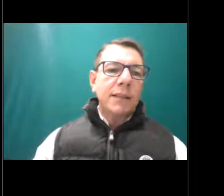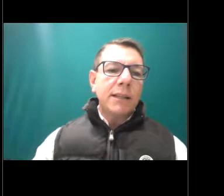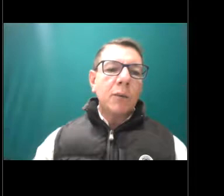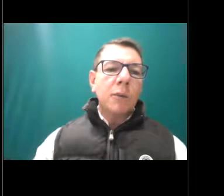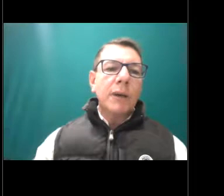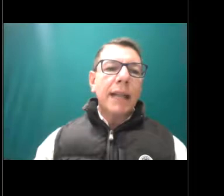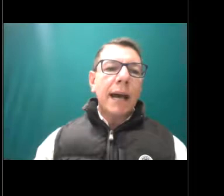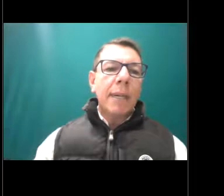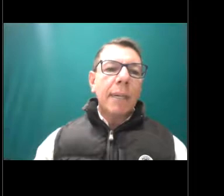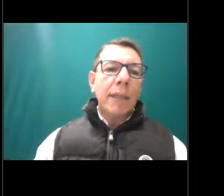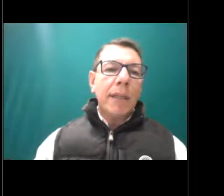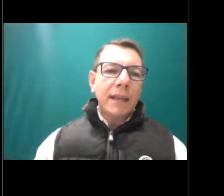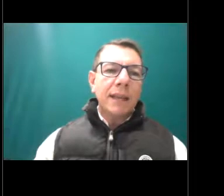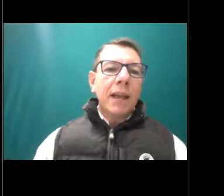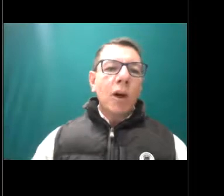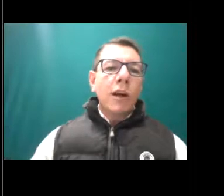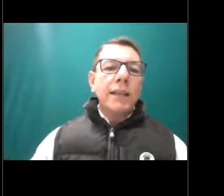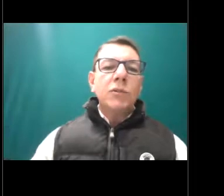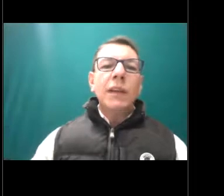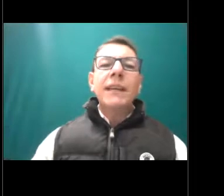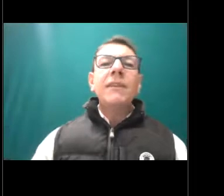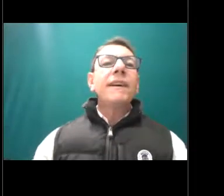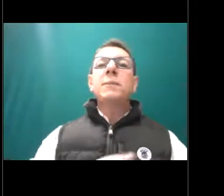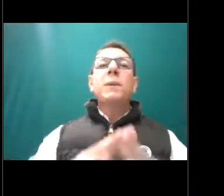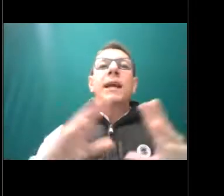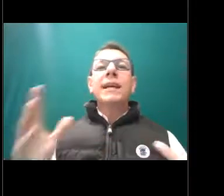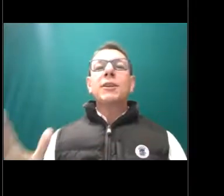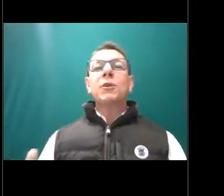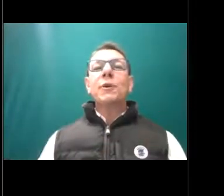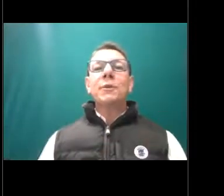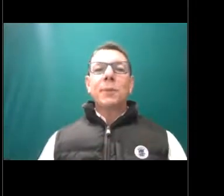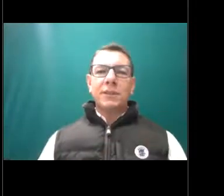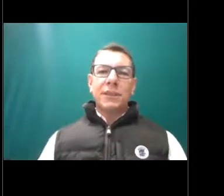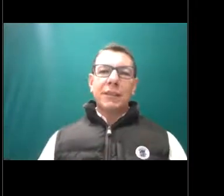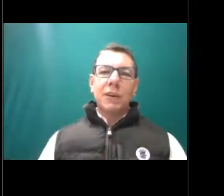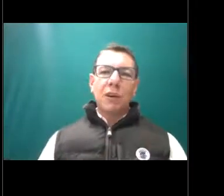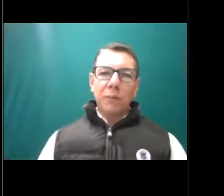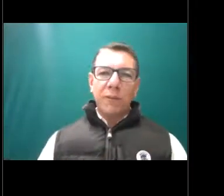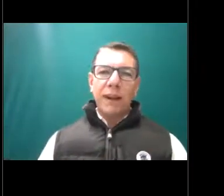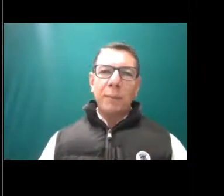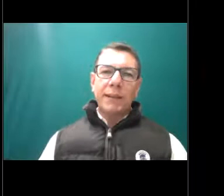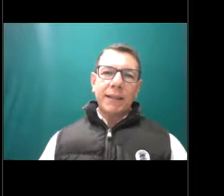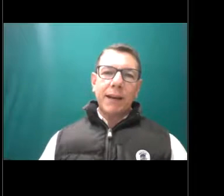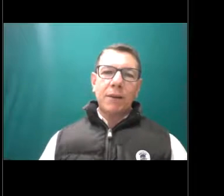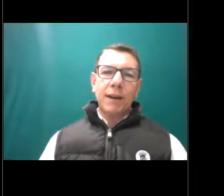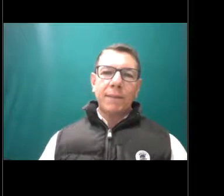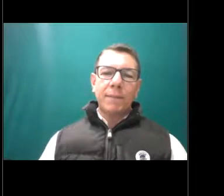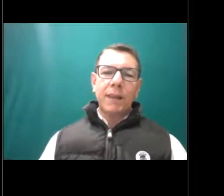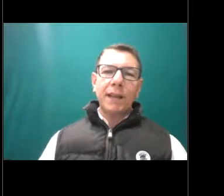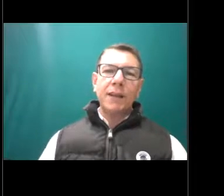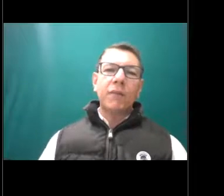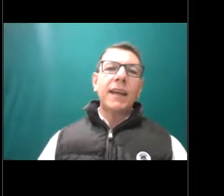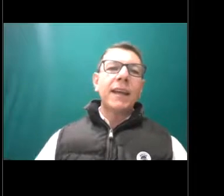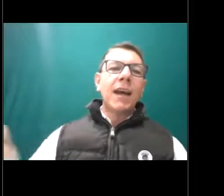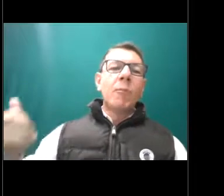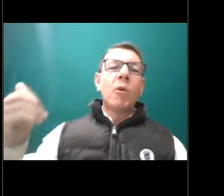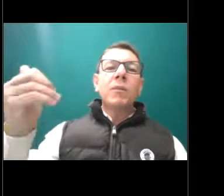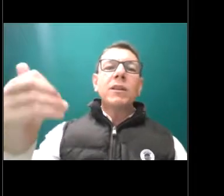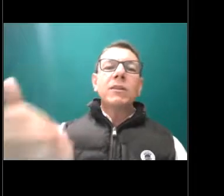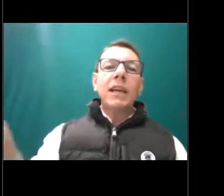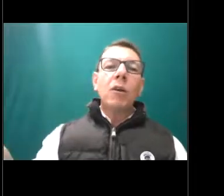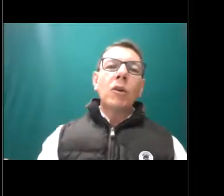em 5 etapas para vocês, isso daqui vai explicar todo o processo que nós vamos falar a partir de agora. Né? Que nem eu